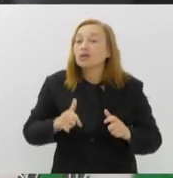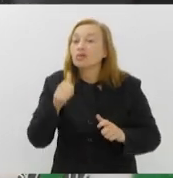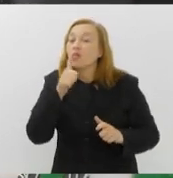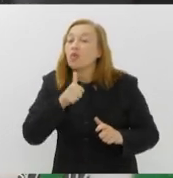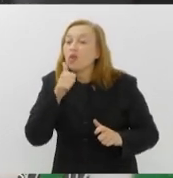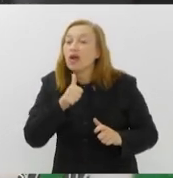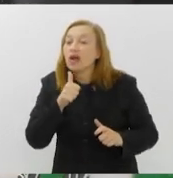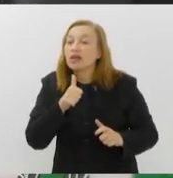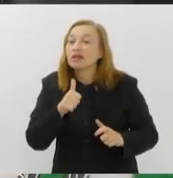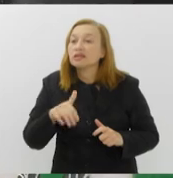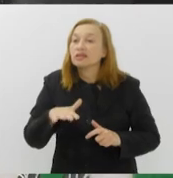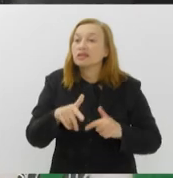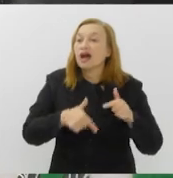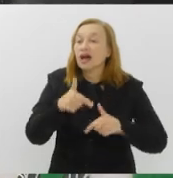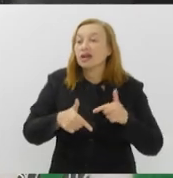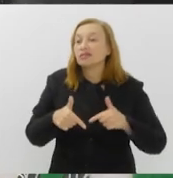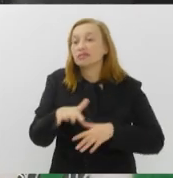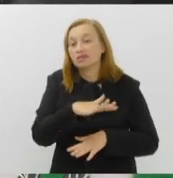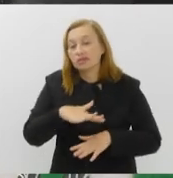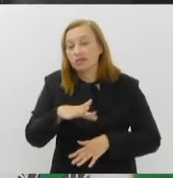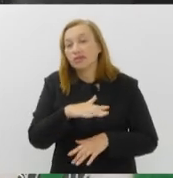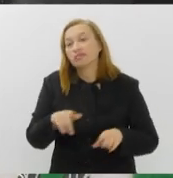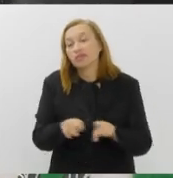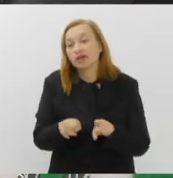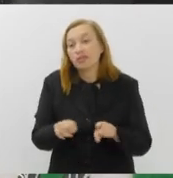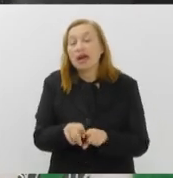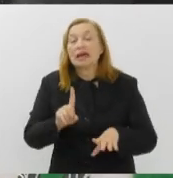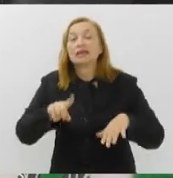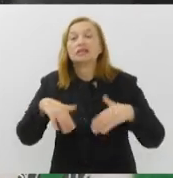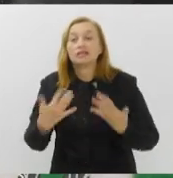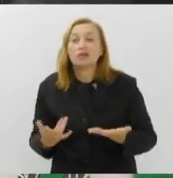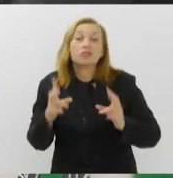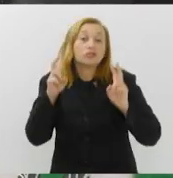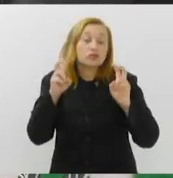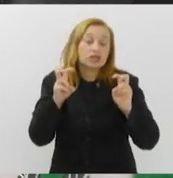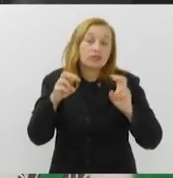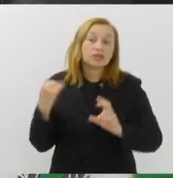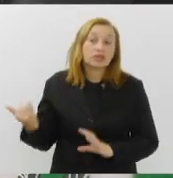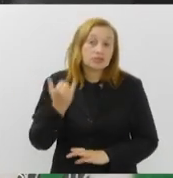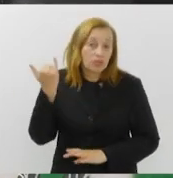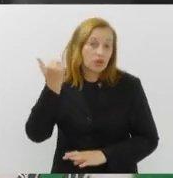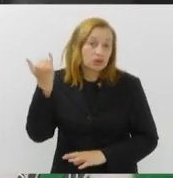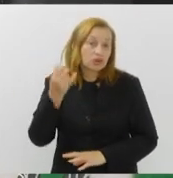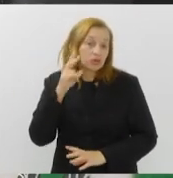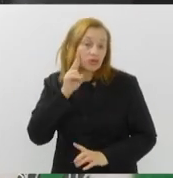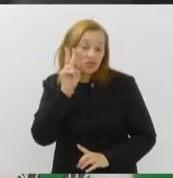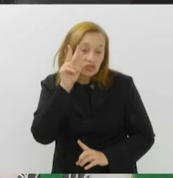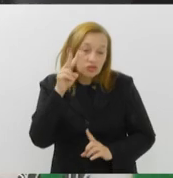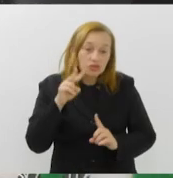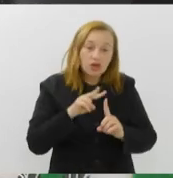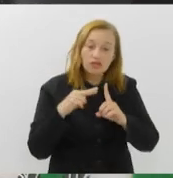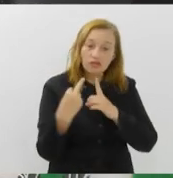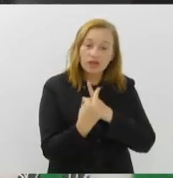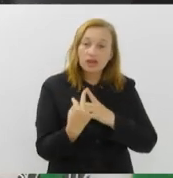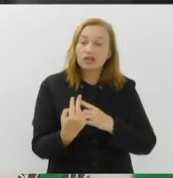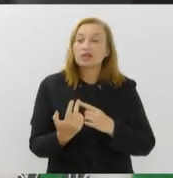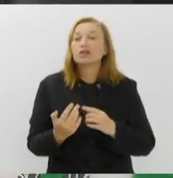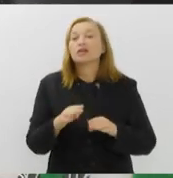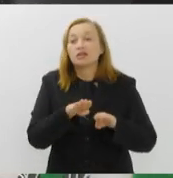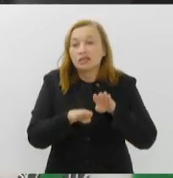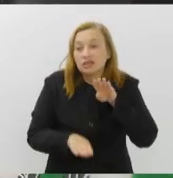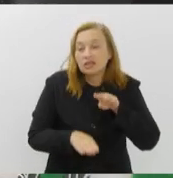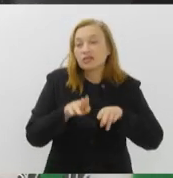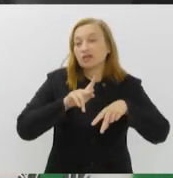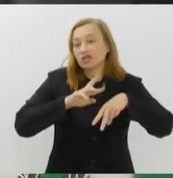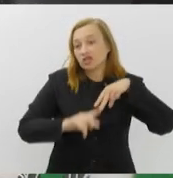no mercado de trabalho também? Então, esse é um dos temas importantes quando a gente olha as desigualdades de gênero